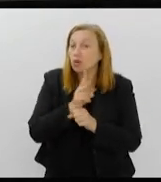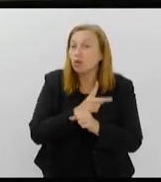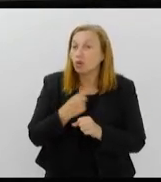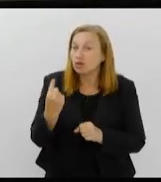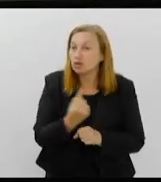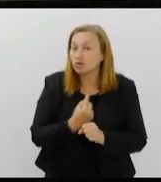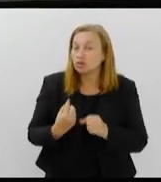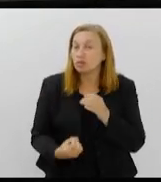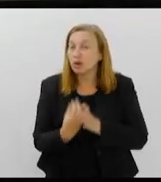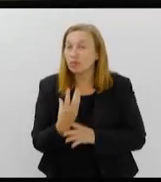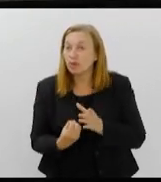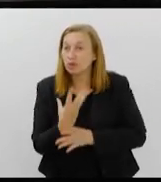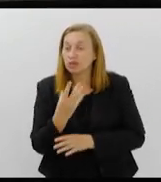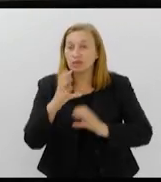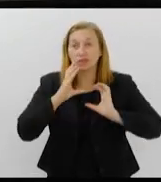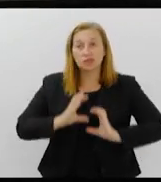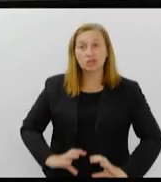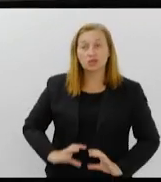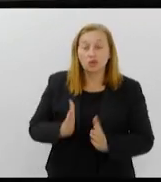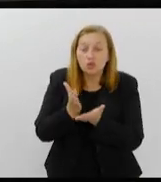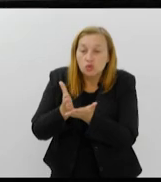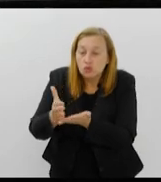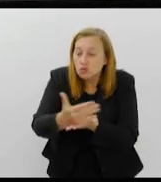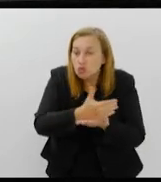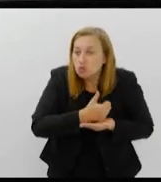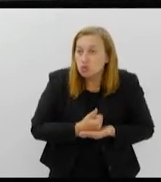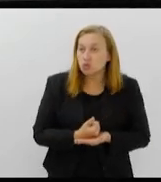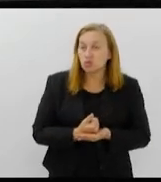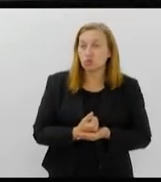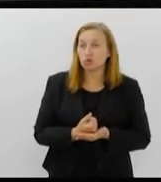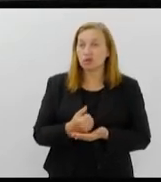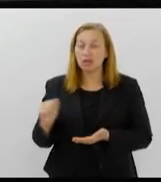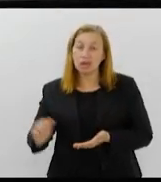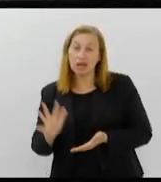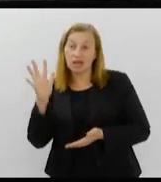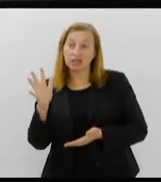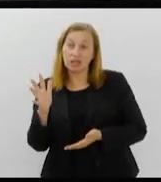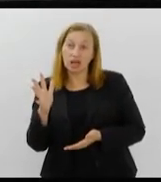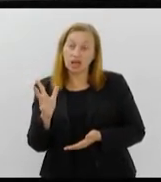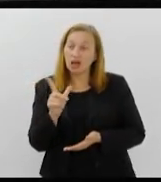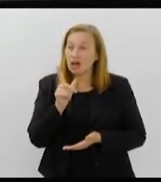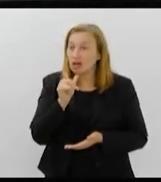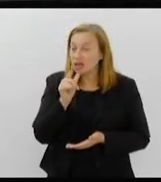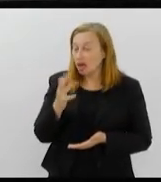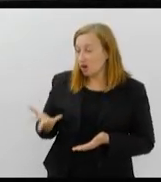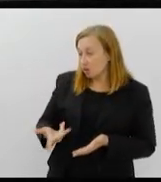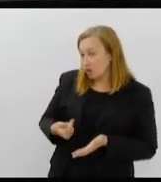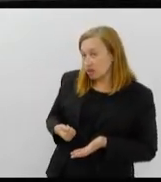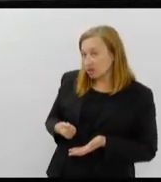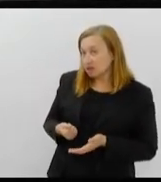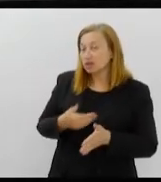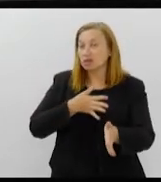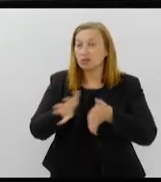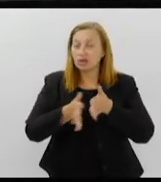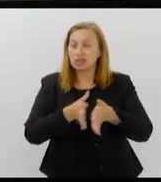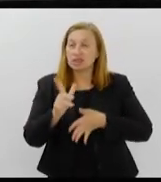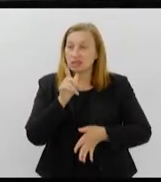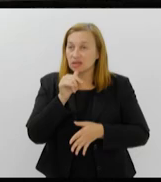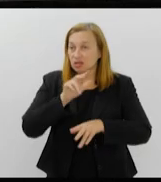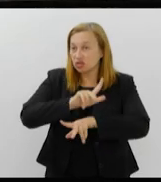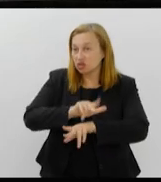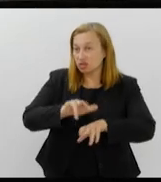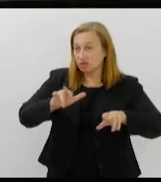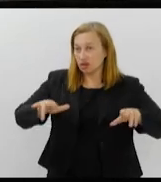a produção cidadã de dados do que tange a carestia da água, a qualidade da água e o acesso à água pelas mais